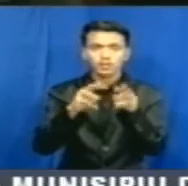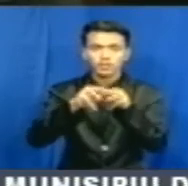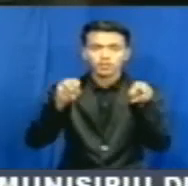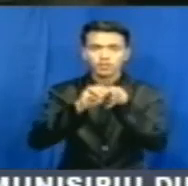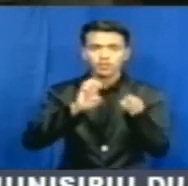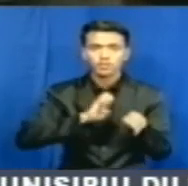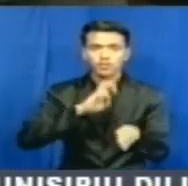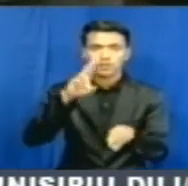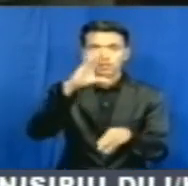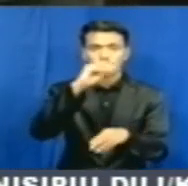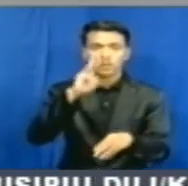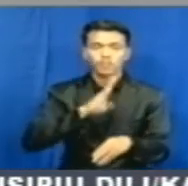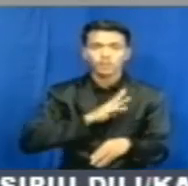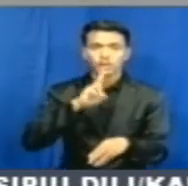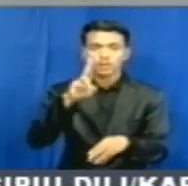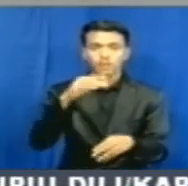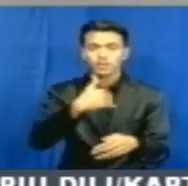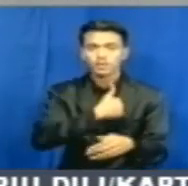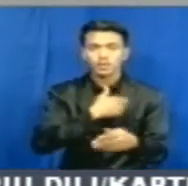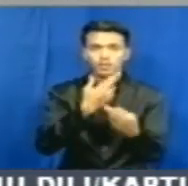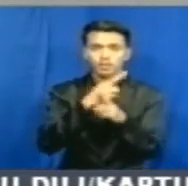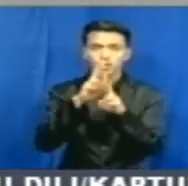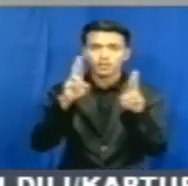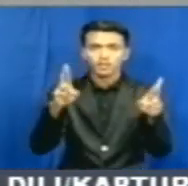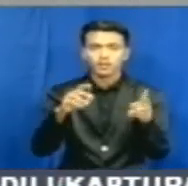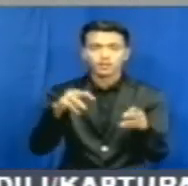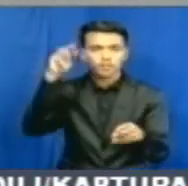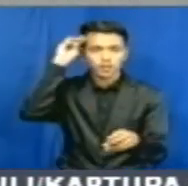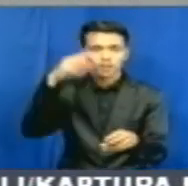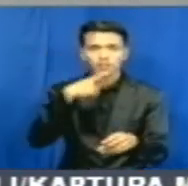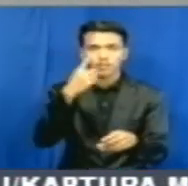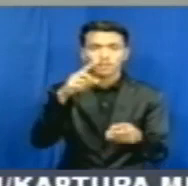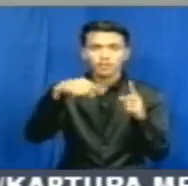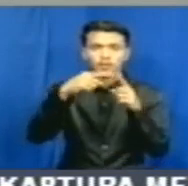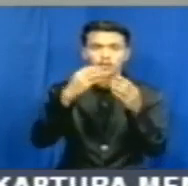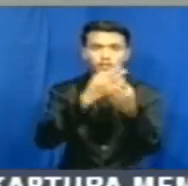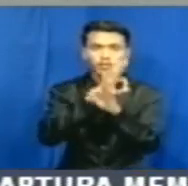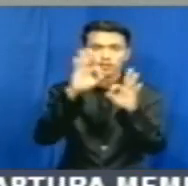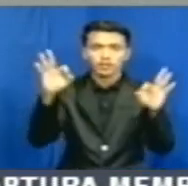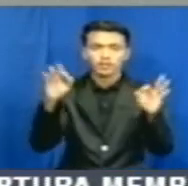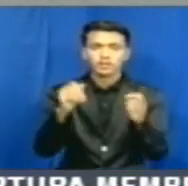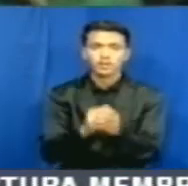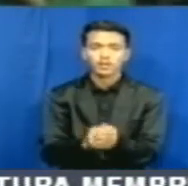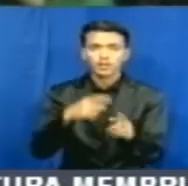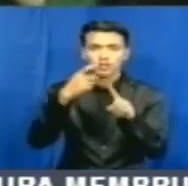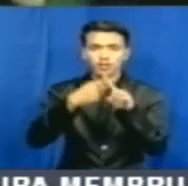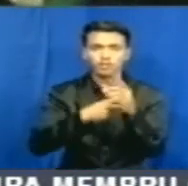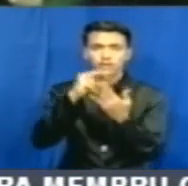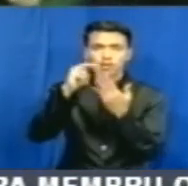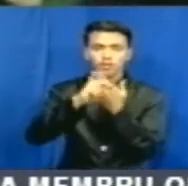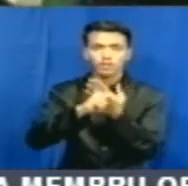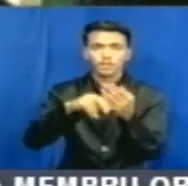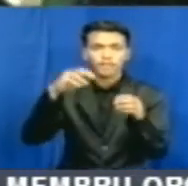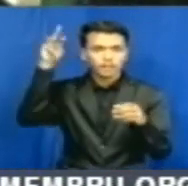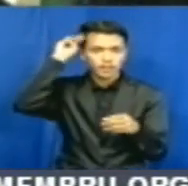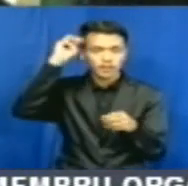Armeira, no Baucoma, Cacida Ucramata. Ministro explica a banheira finalização na dados edital e a fula novembro o Ministério se